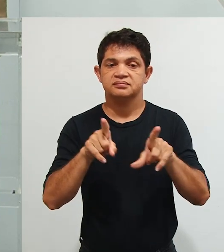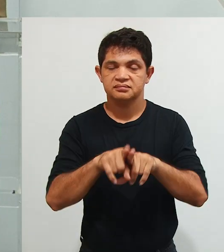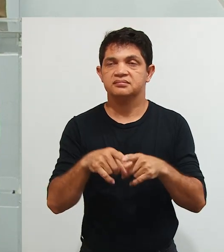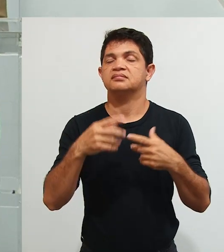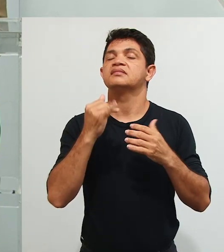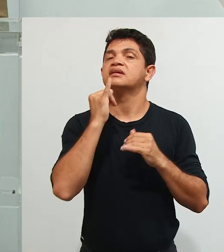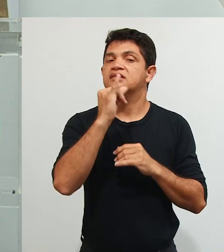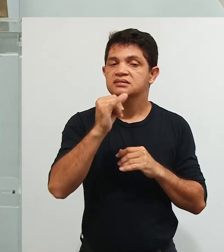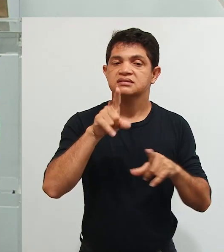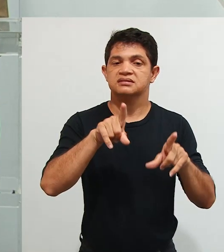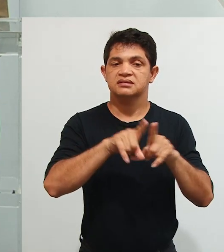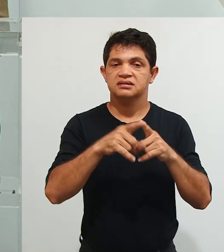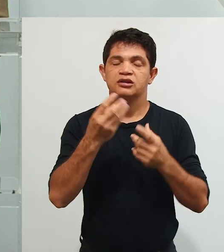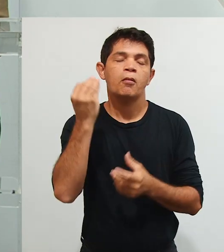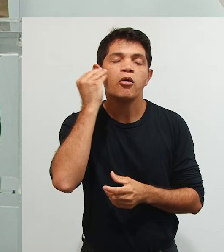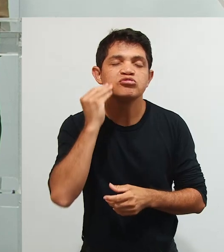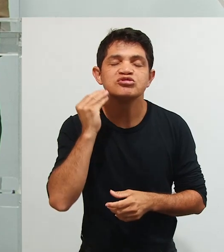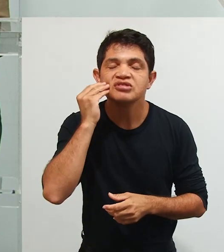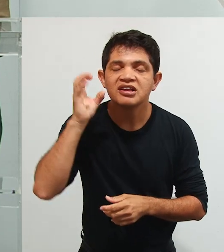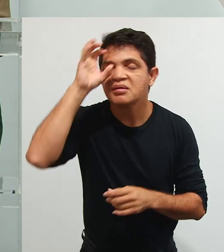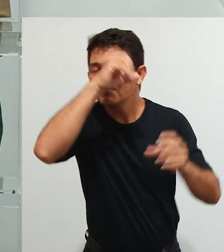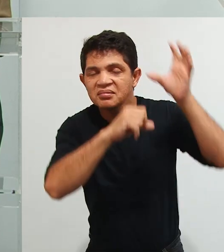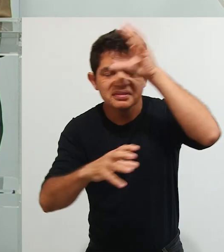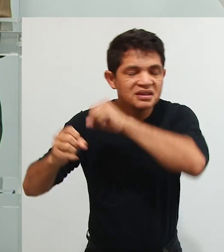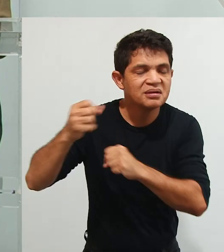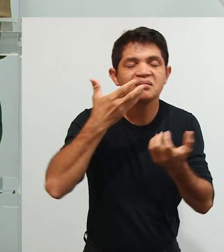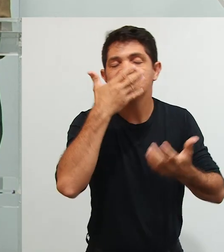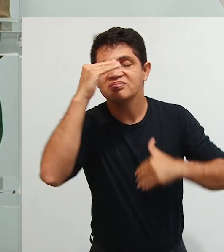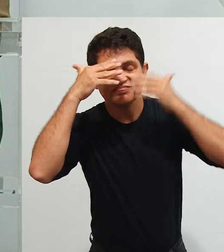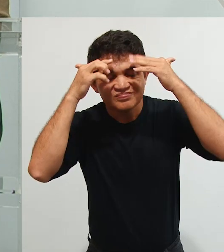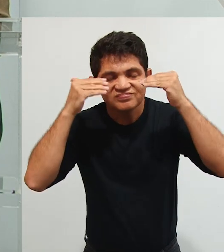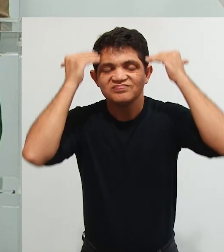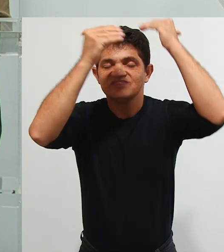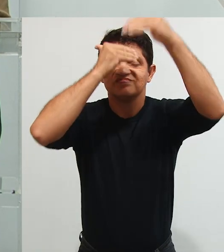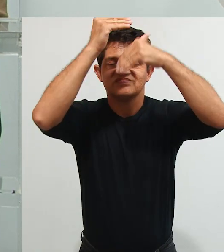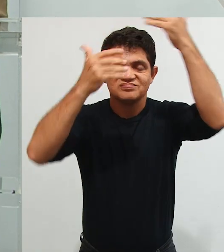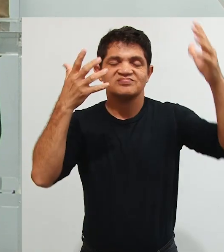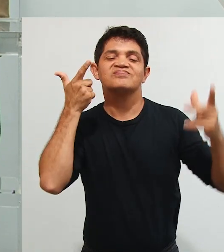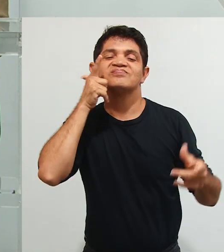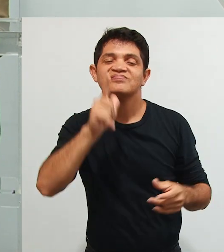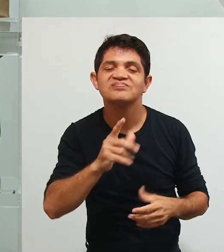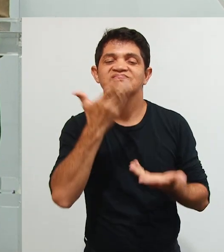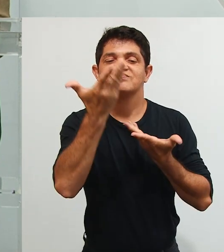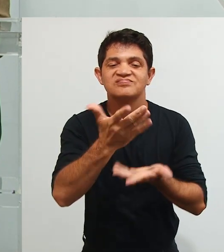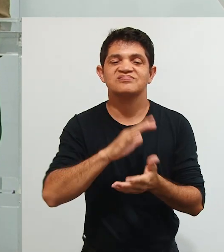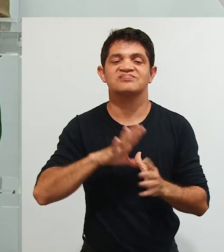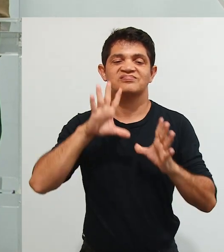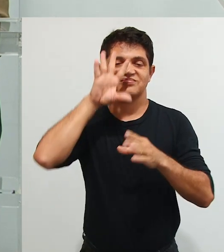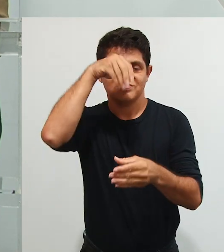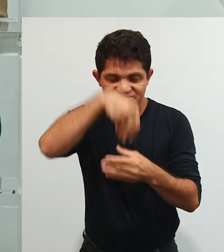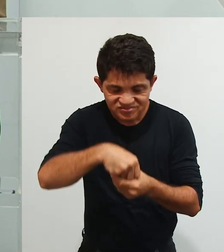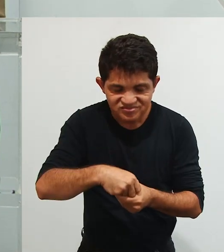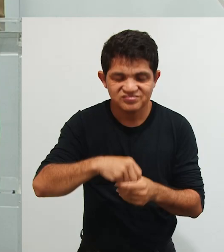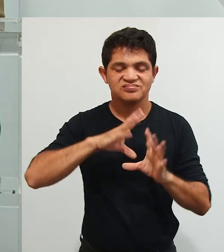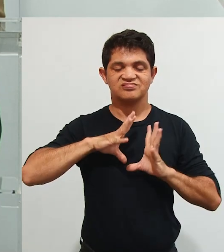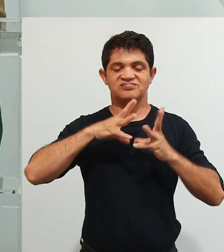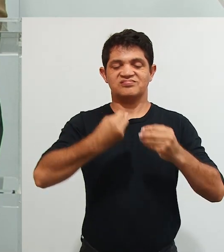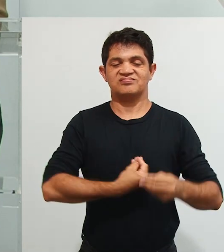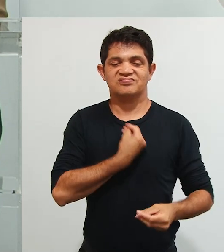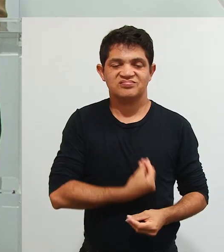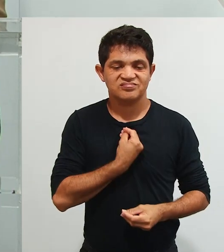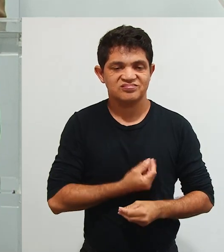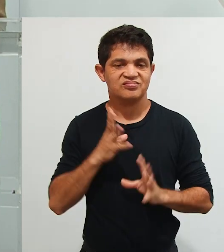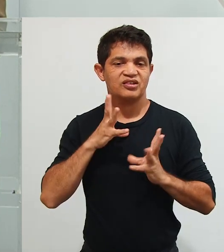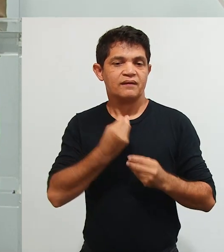eficaz. Como eu disse, a oportunidade que nós temos de desenvolver as nossas competências, as nossas